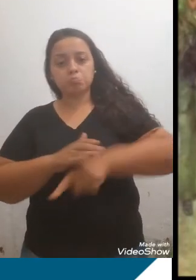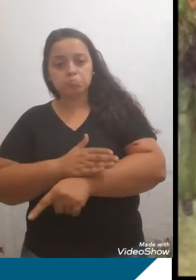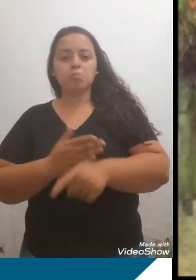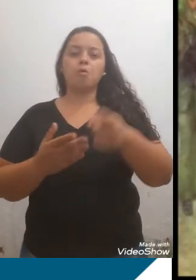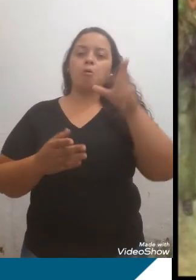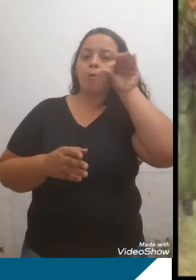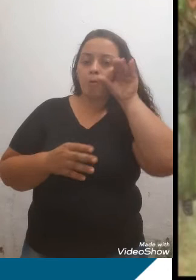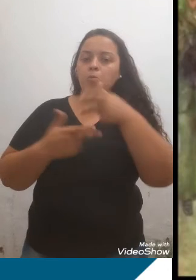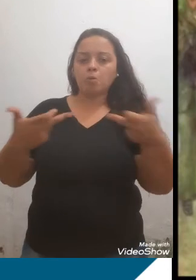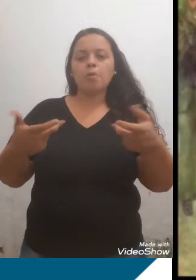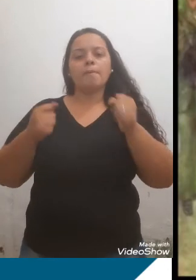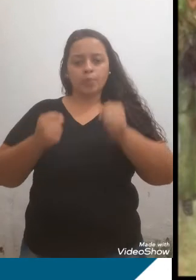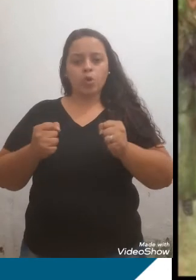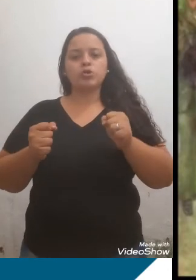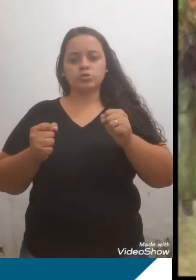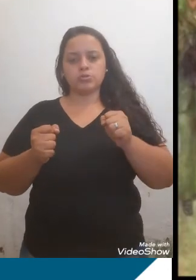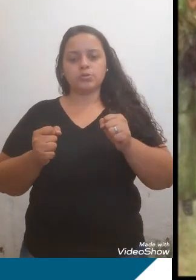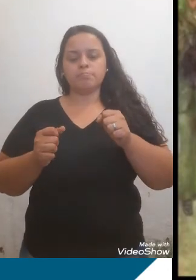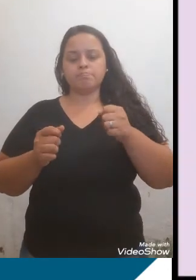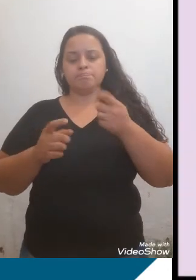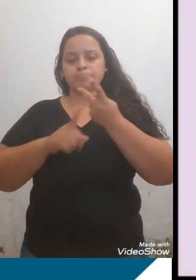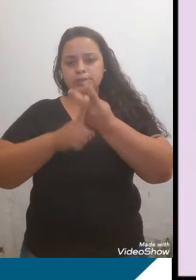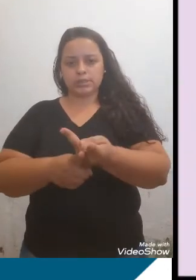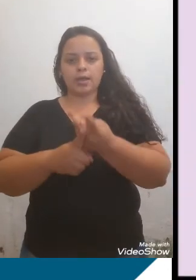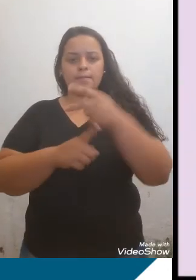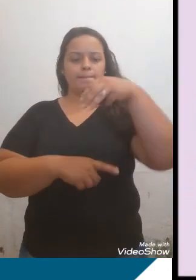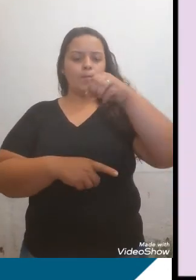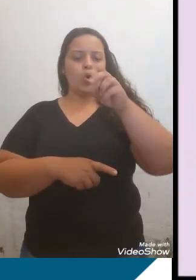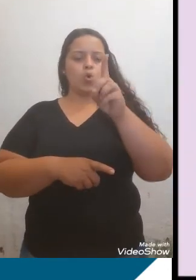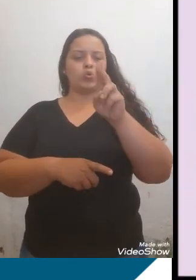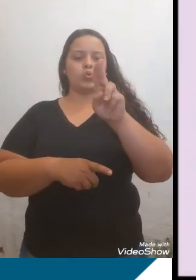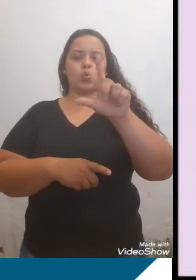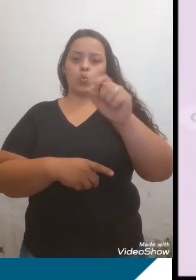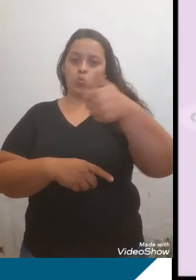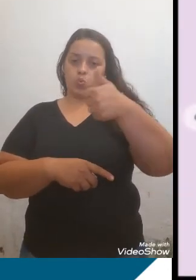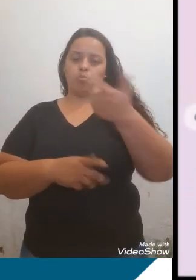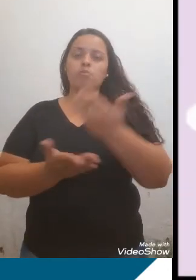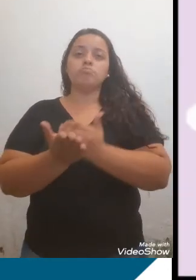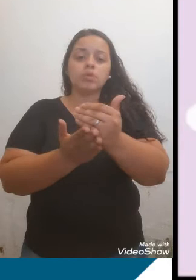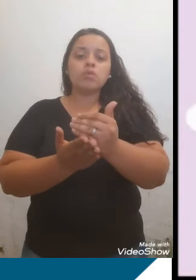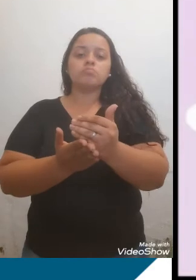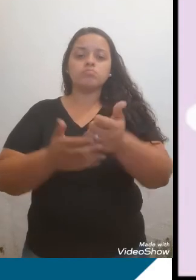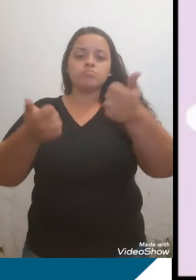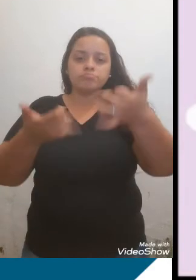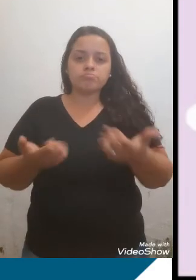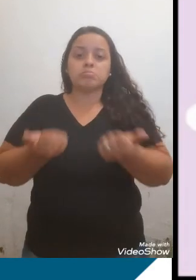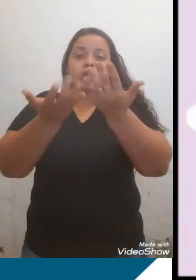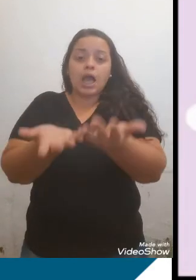sendo tratado aqui, é só procurar lá na apostila no módulo 1. Bom, de início eu trago para